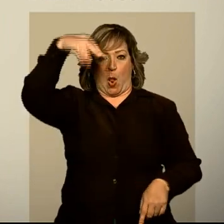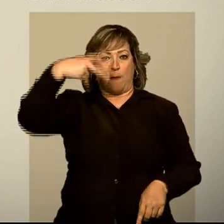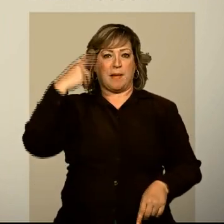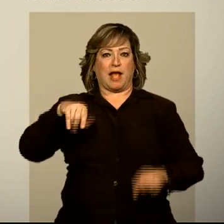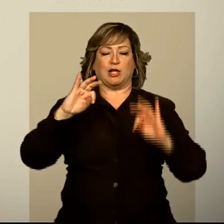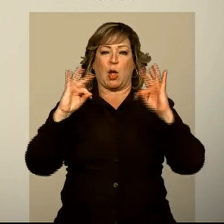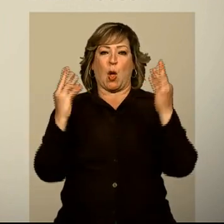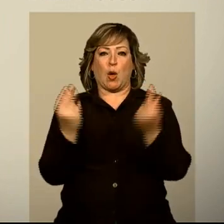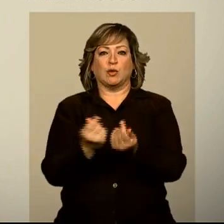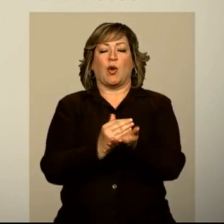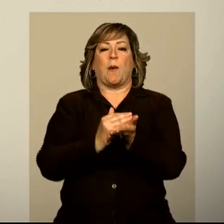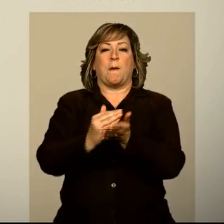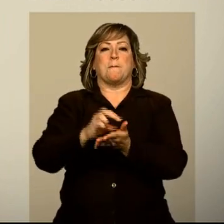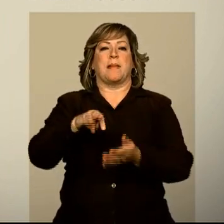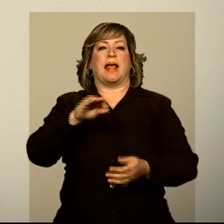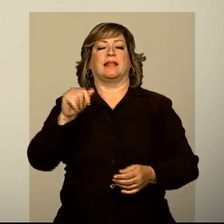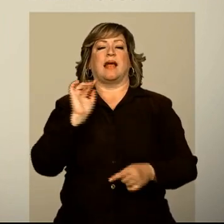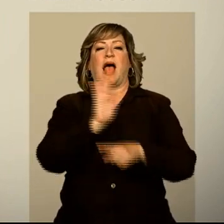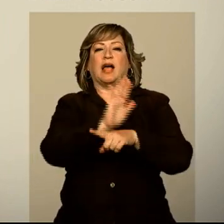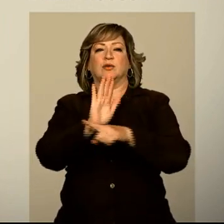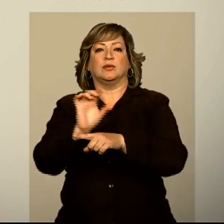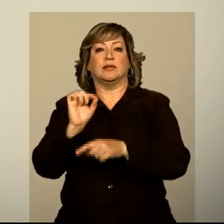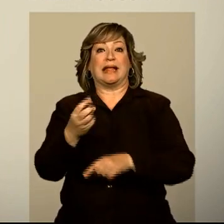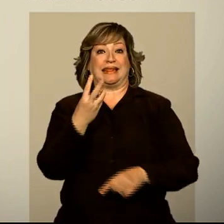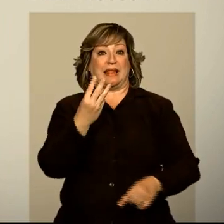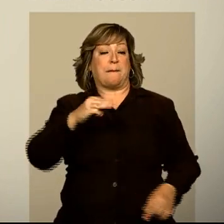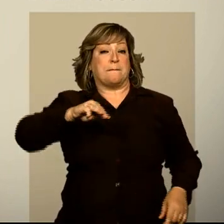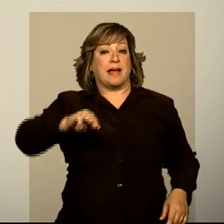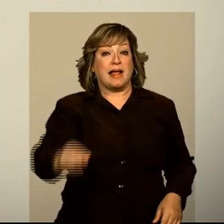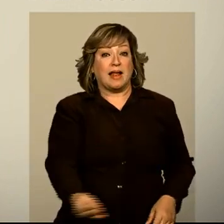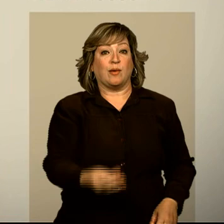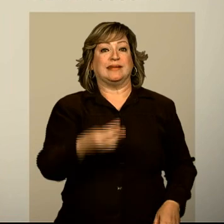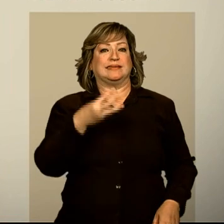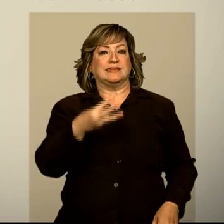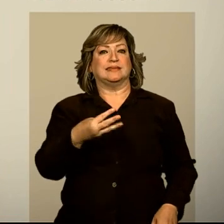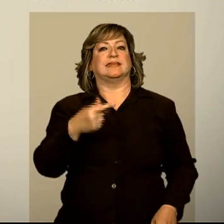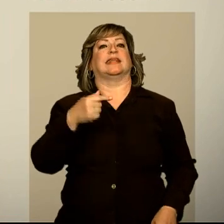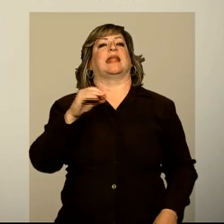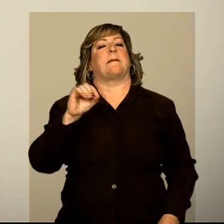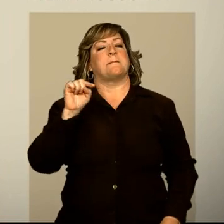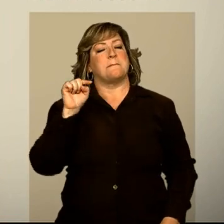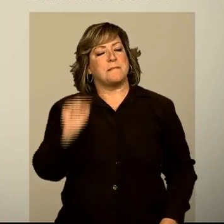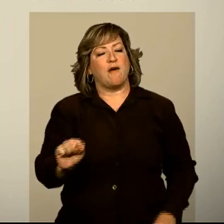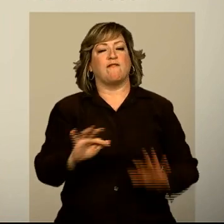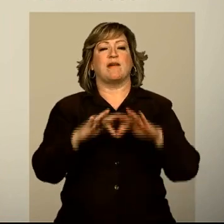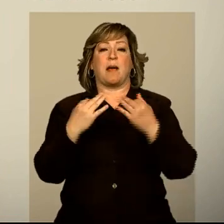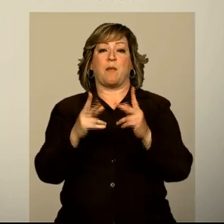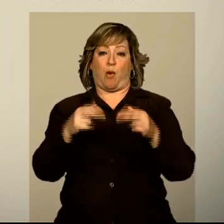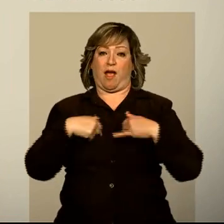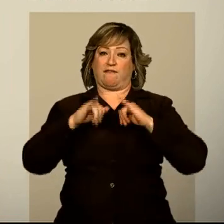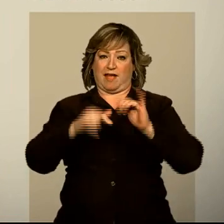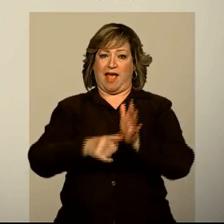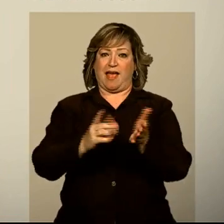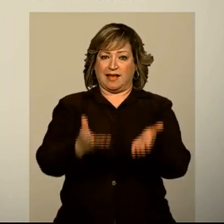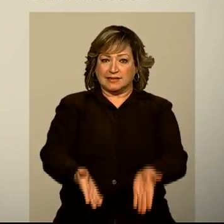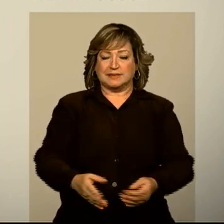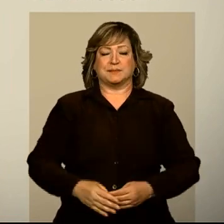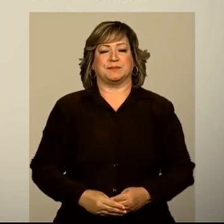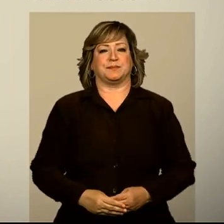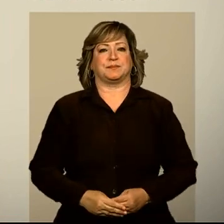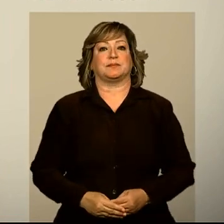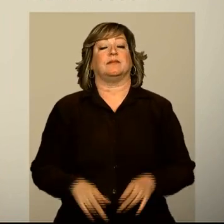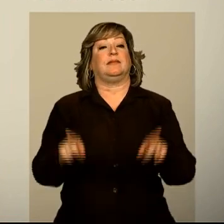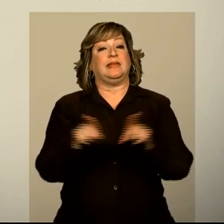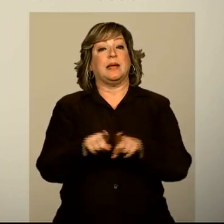Todos passou a ter a meta de atender aos três milhões e 370 mil famílias que eu te falei